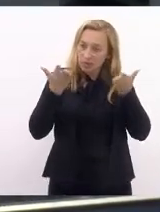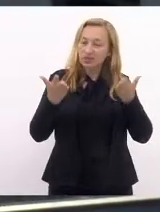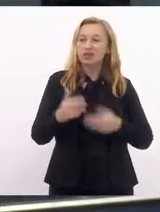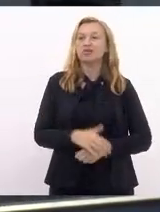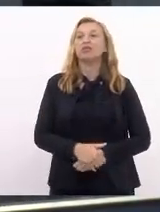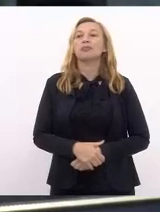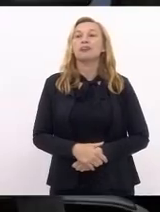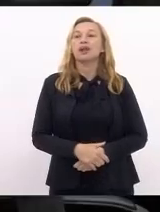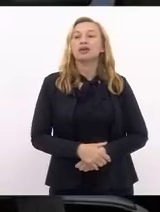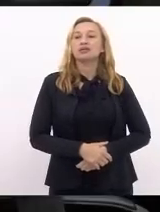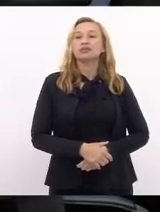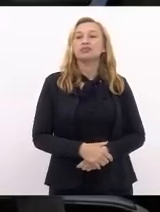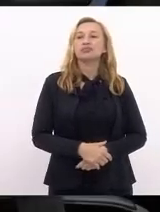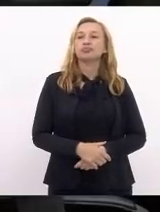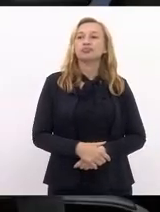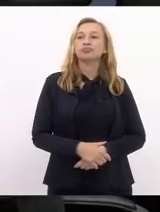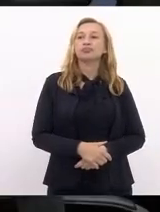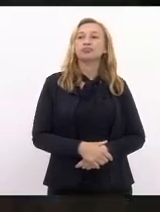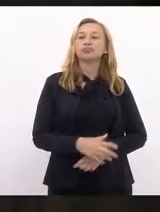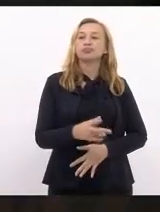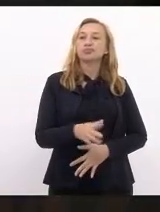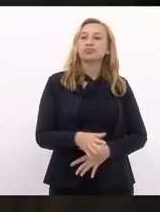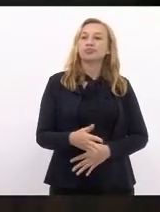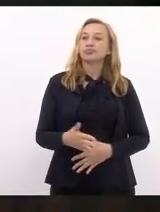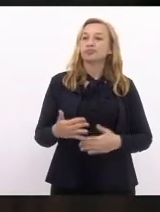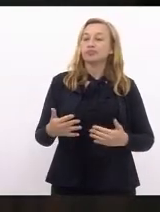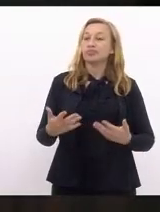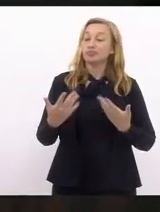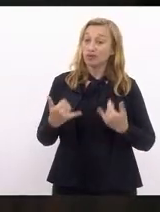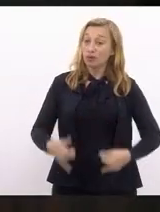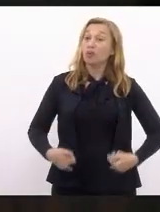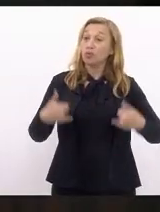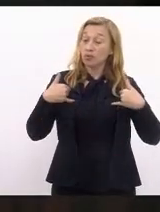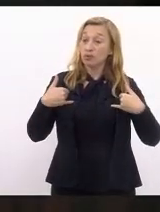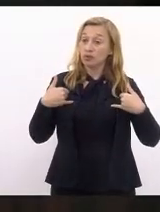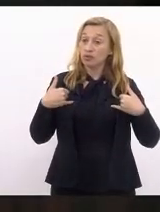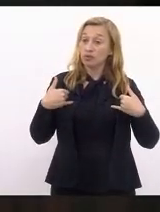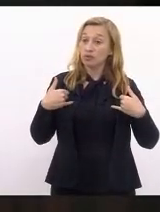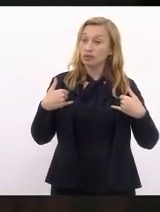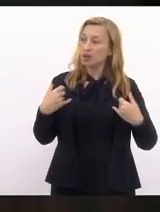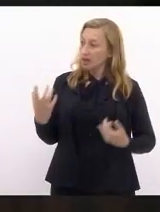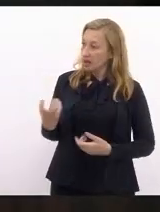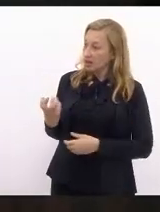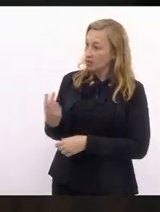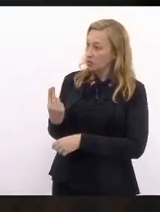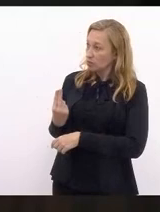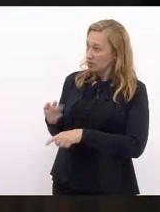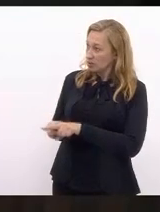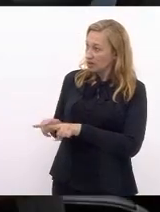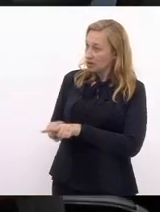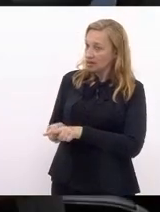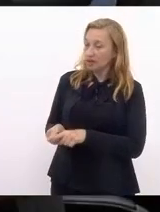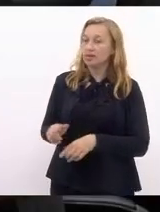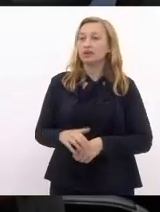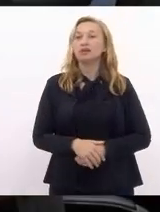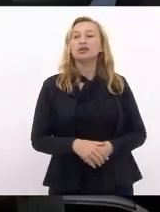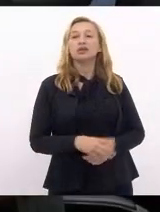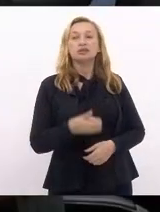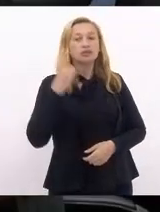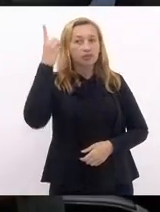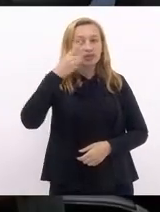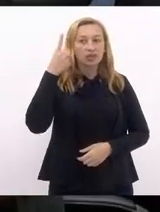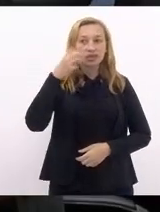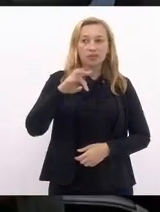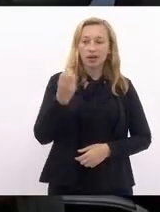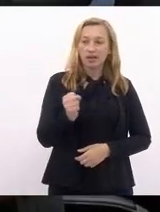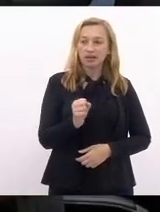iniciativa é muito bom rapaz você tem esse título bota essa quer você contou eu falei ou toda então deputada